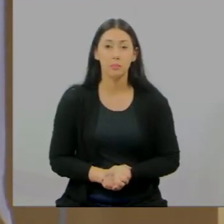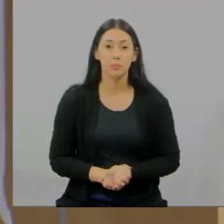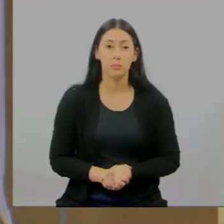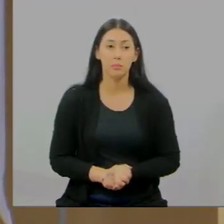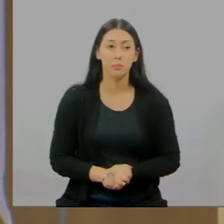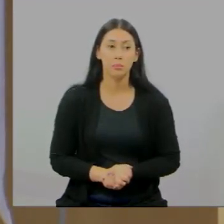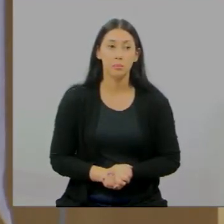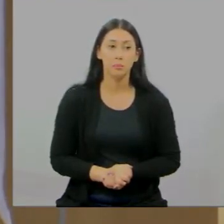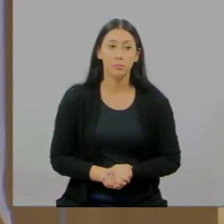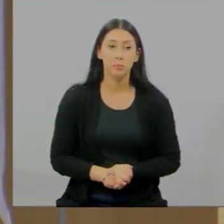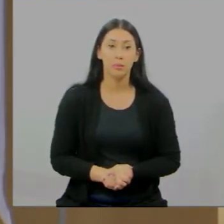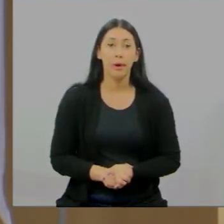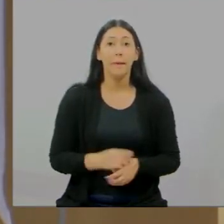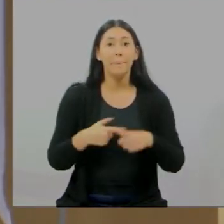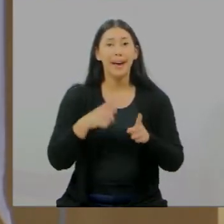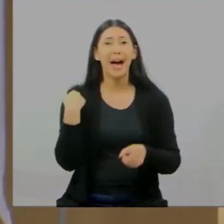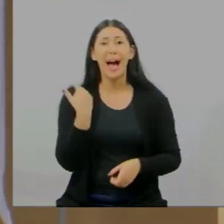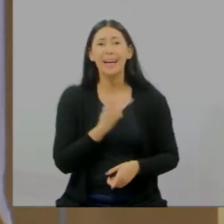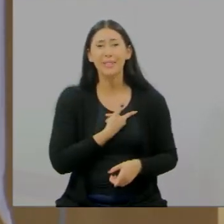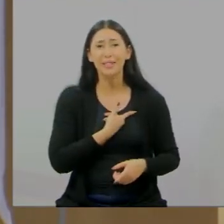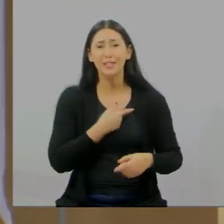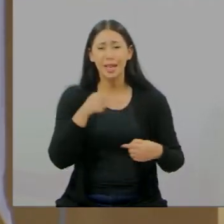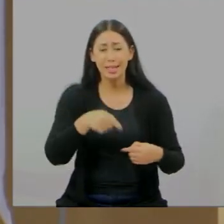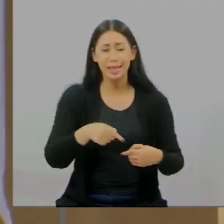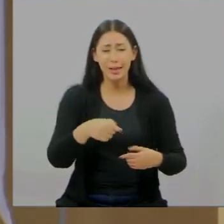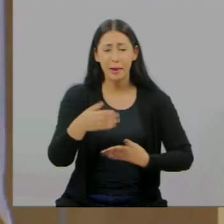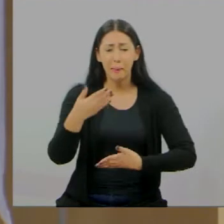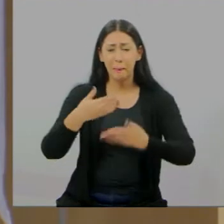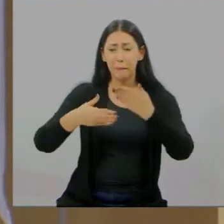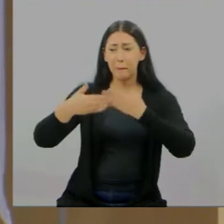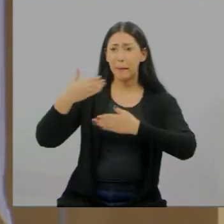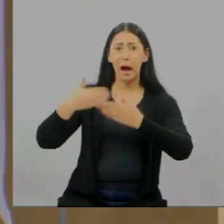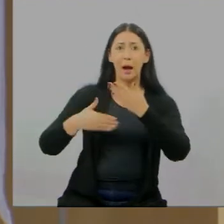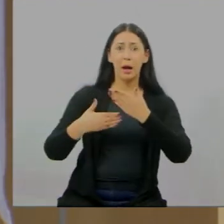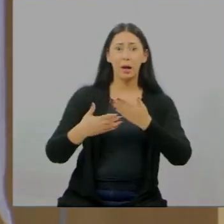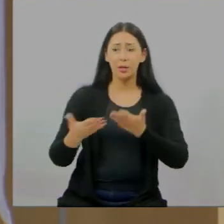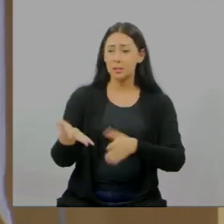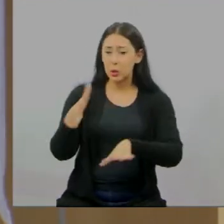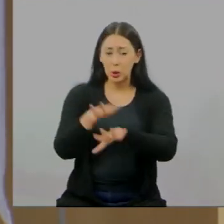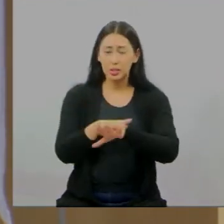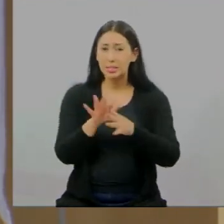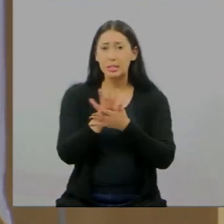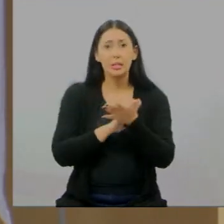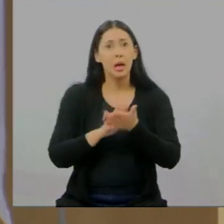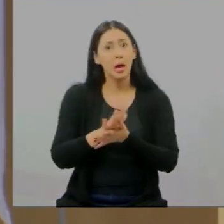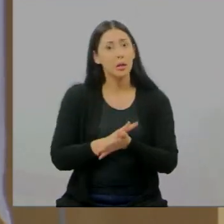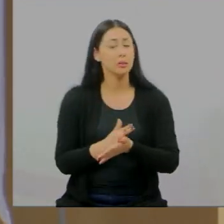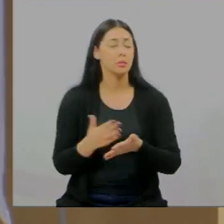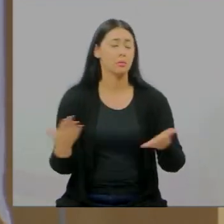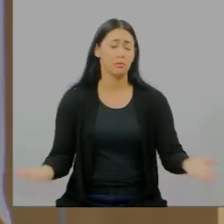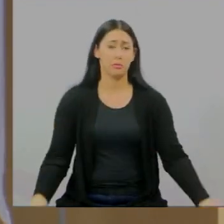Nós estamos dando passos para trás na política pública de inclusão de pessoas com deficiência.